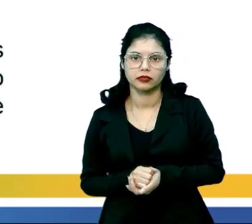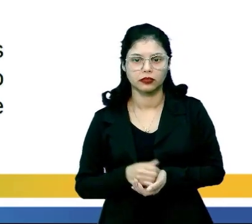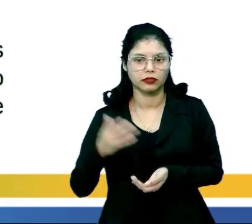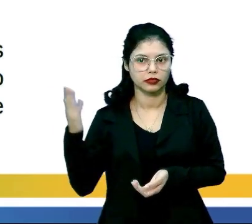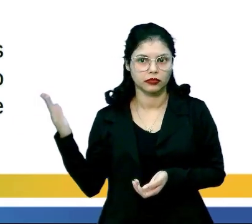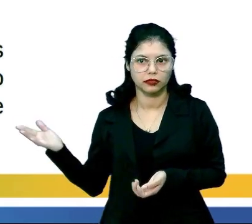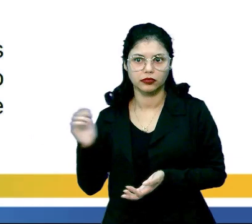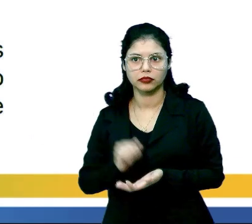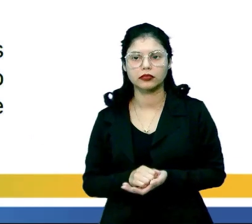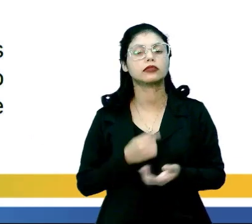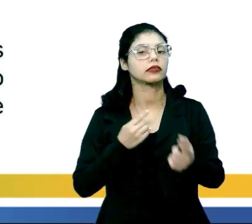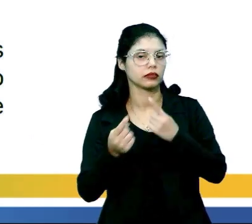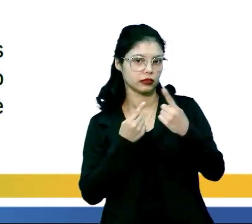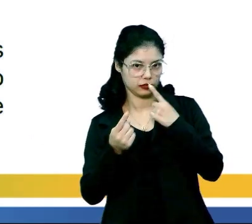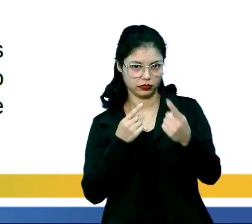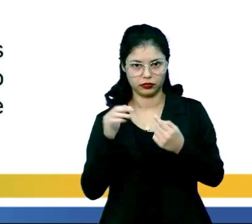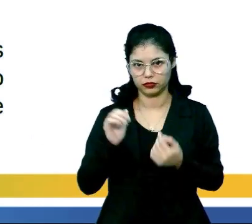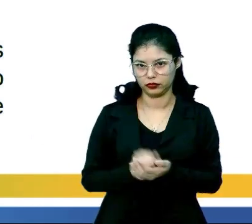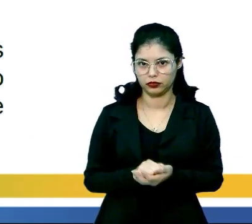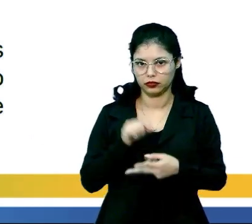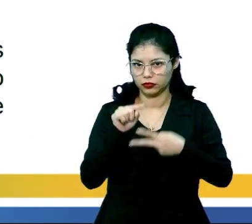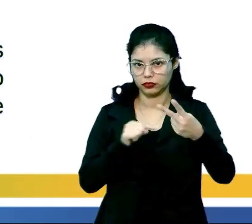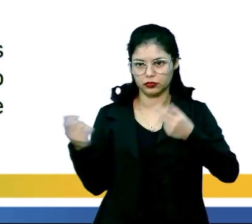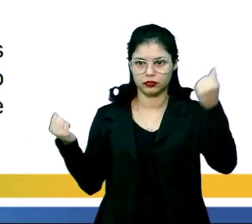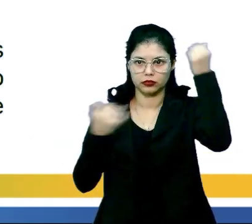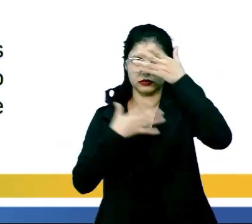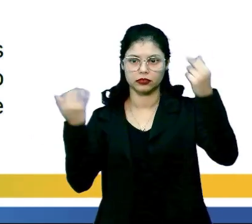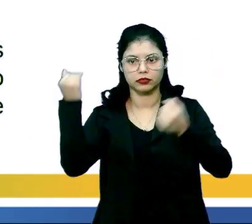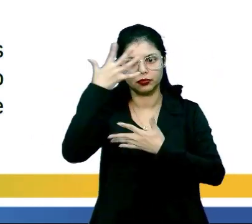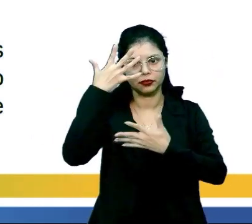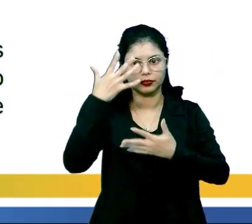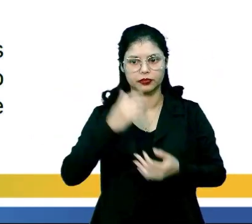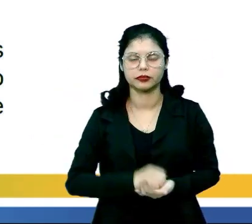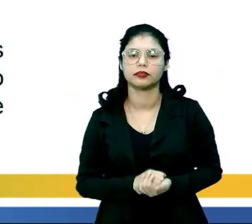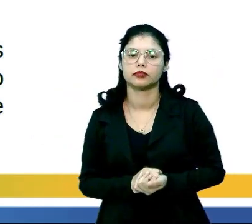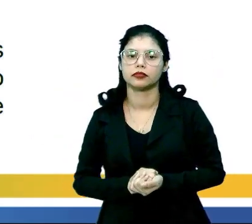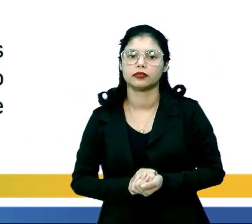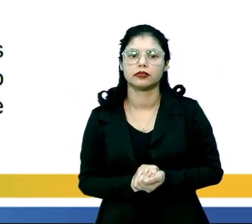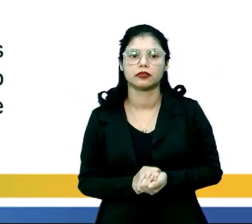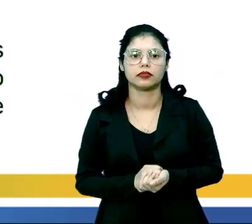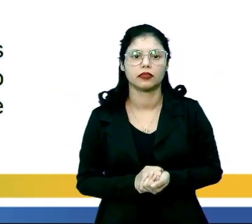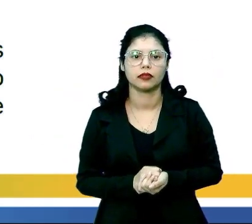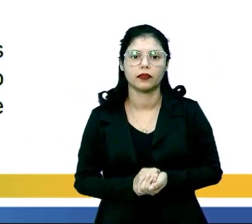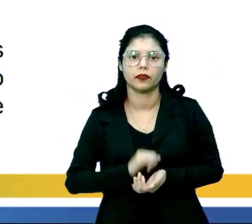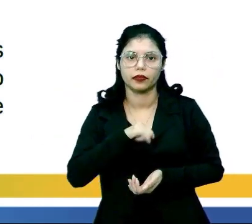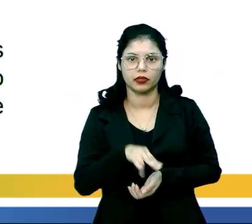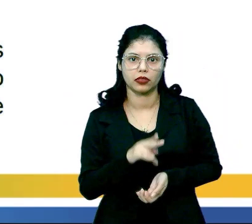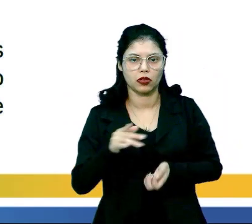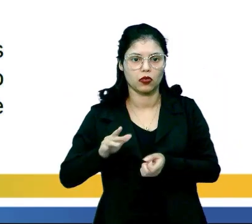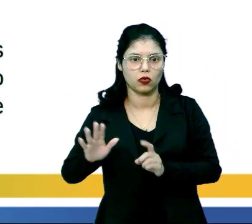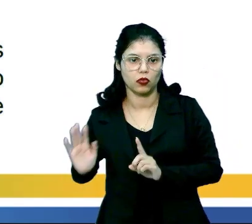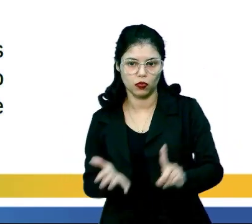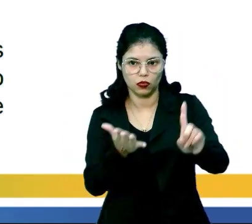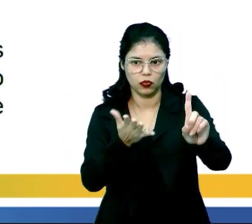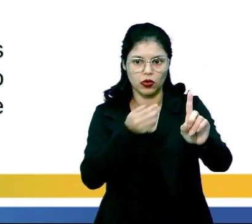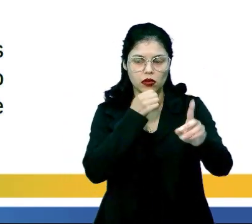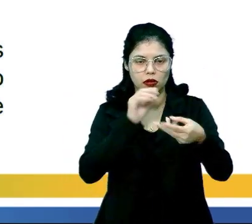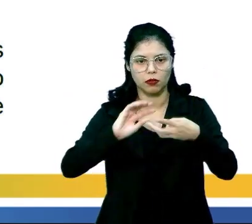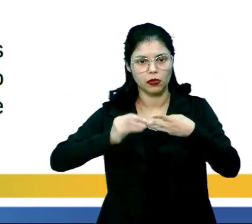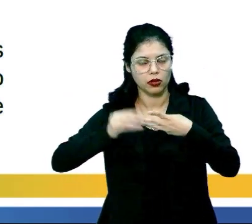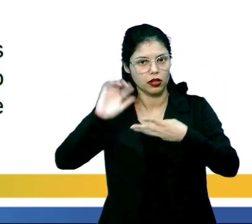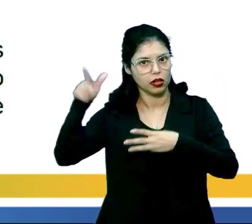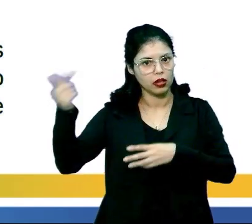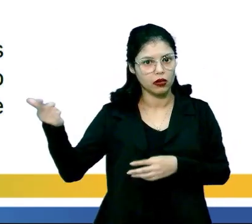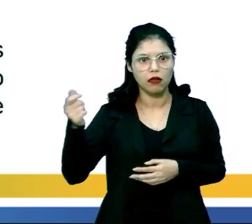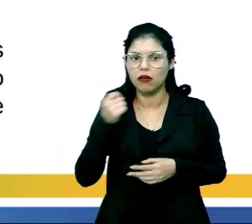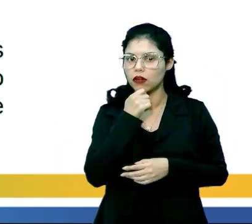como é que funciona a comunicação entre dois neurônios? Pessoal, um impulso é transmitido de uma célula a